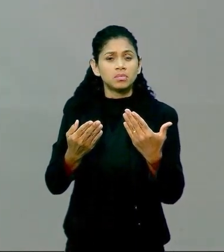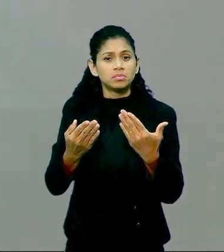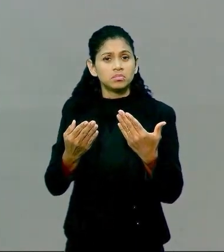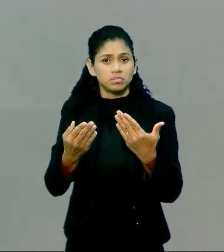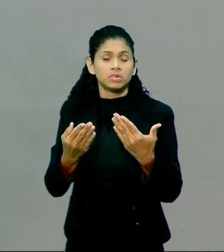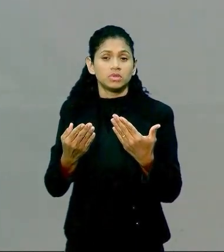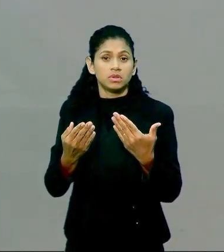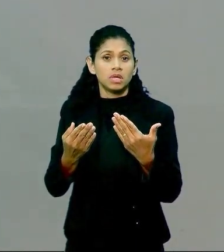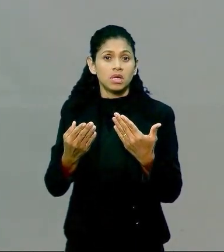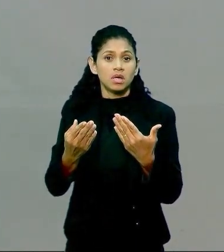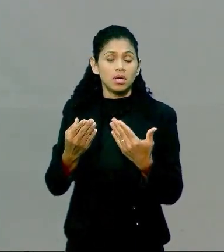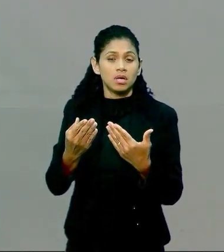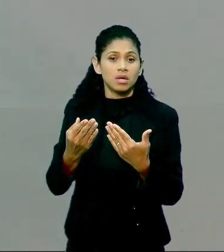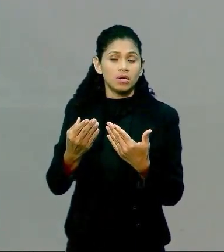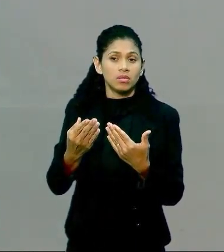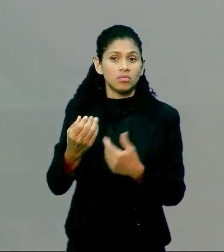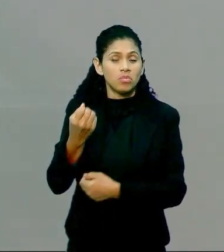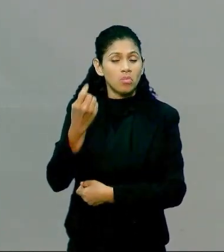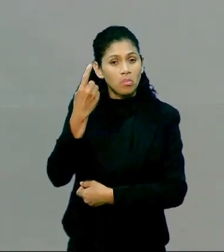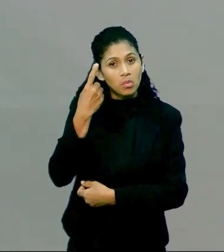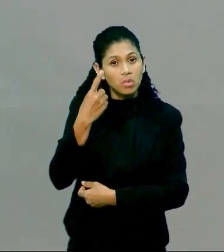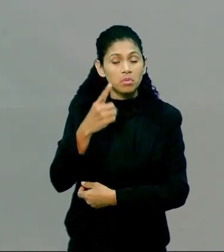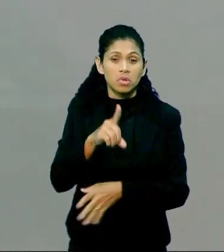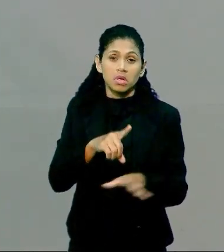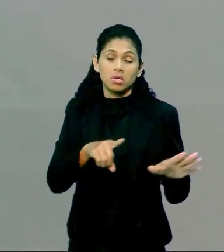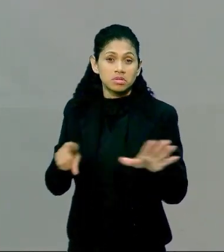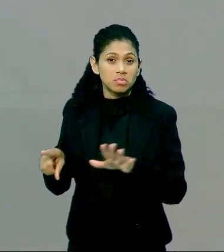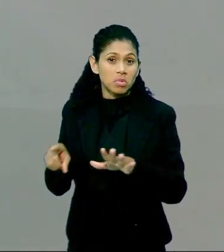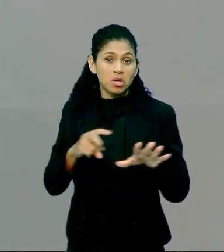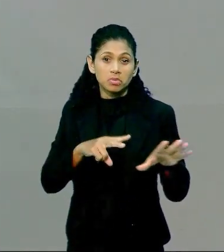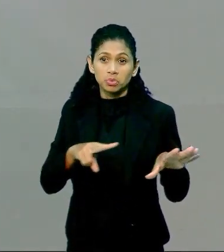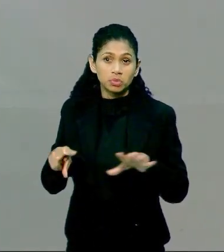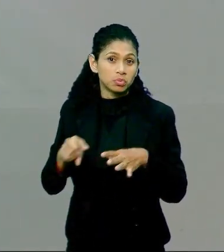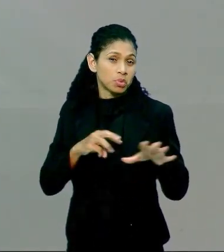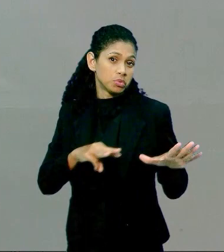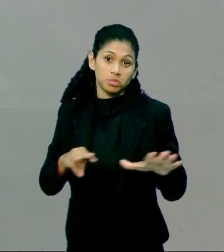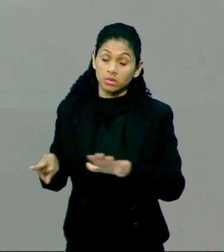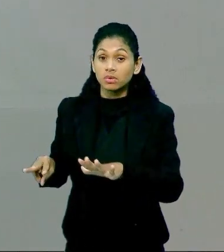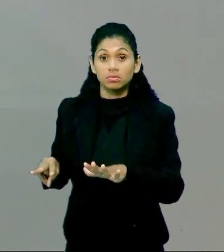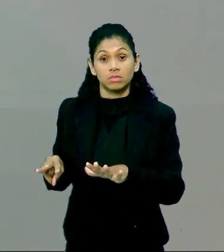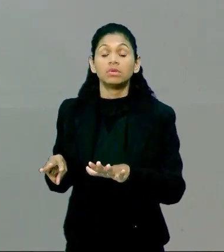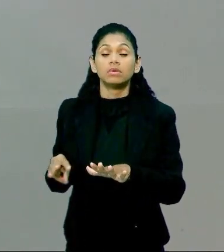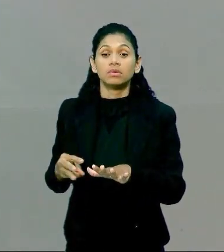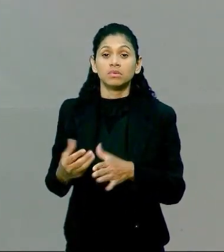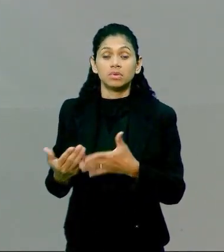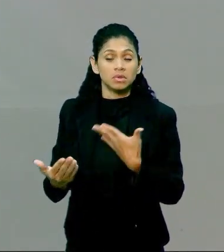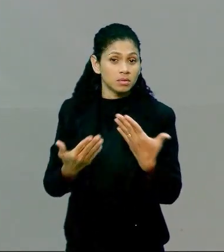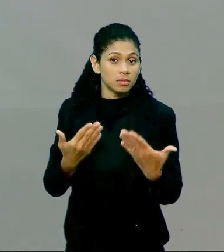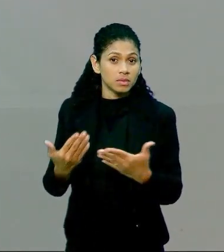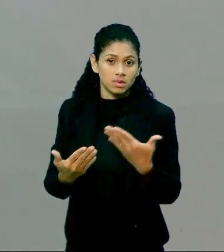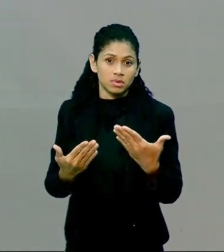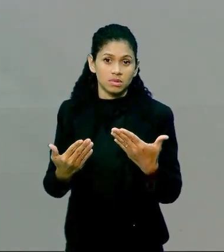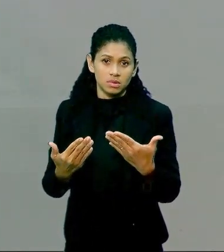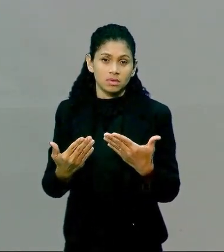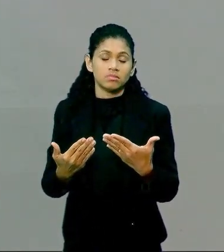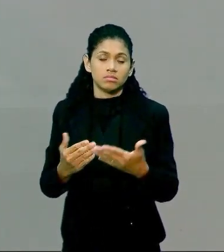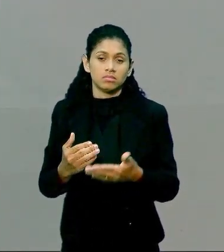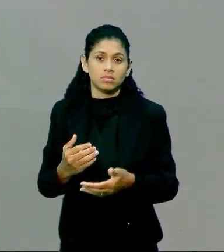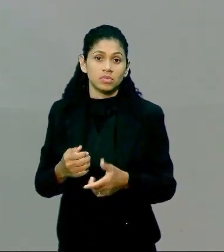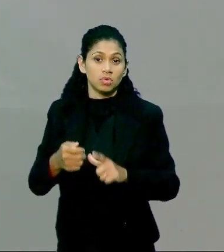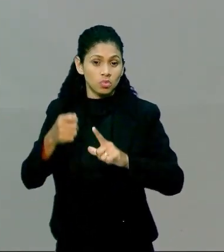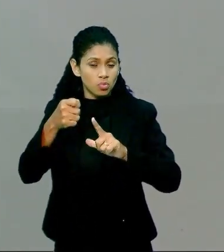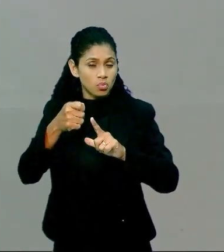de março, no começo de abril. O calendário espanhol é semelhante ao calendário nosso brasileiro, né? Principalmente nessas